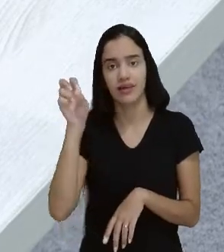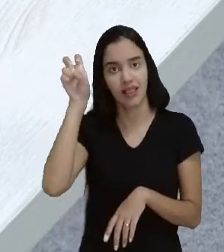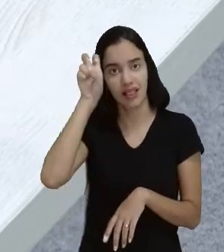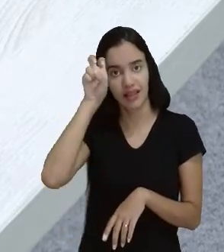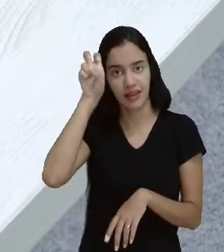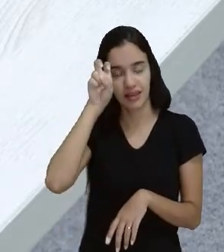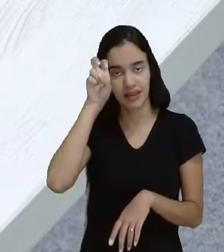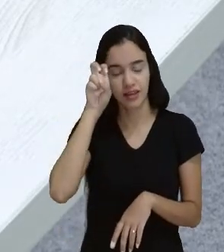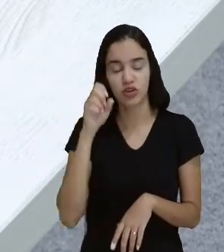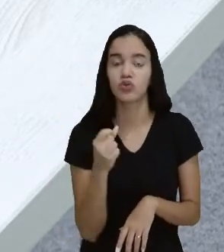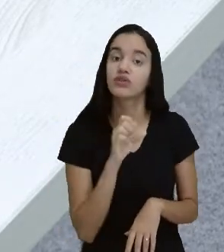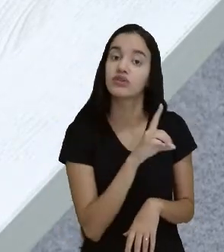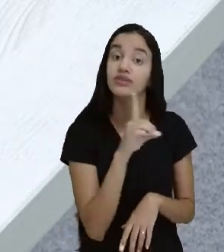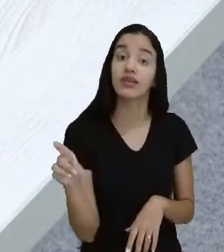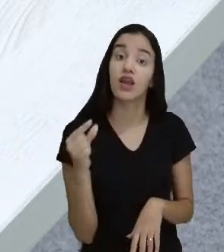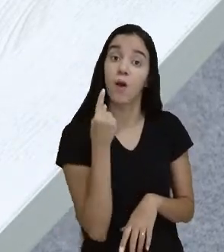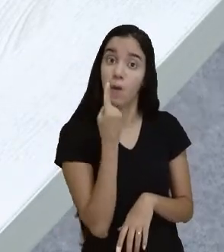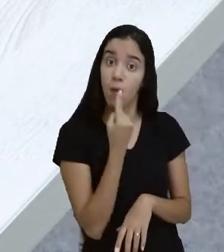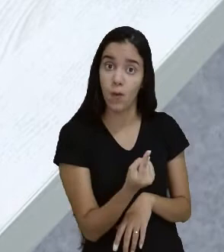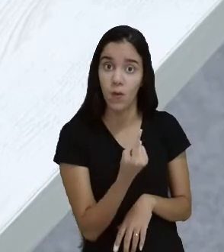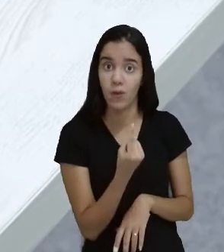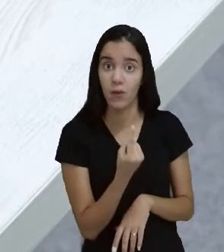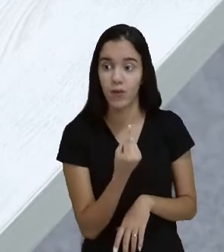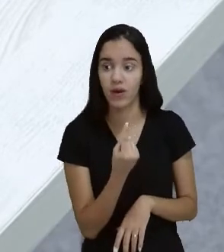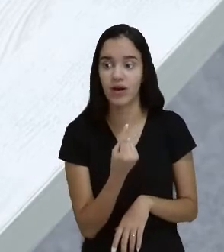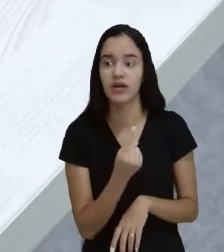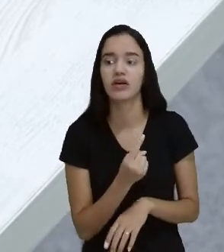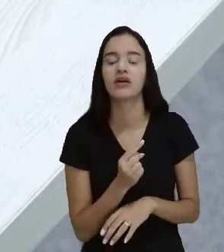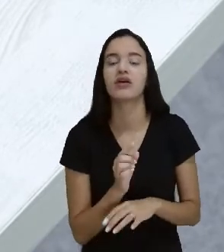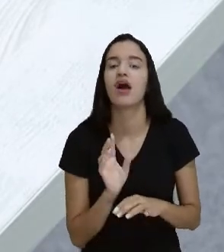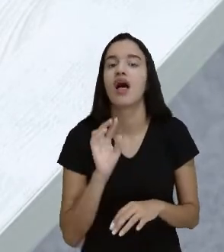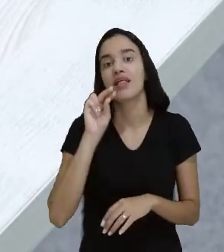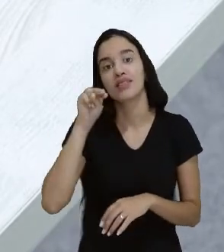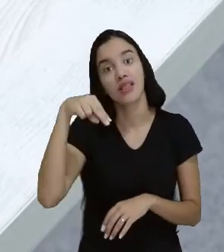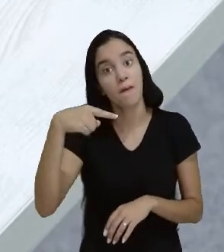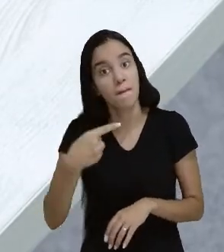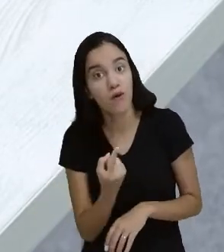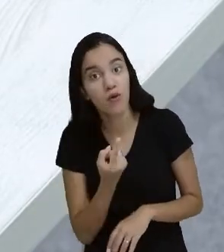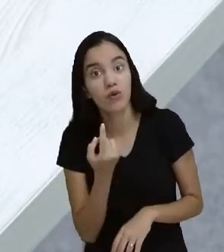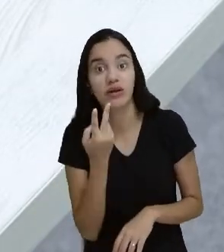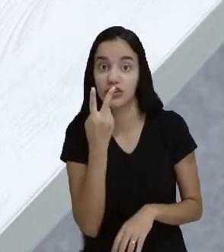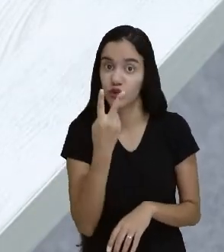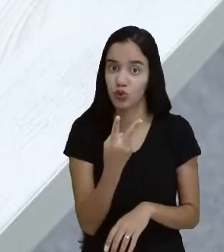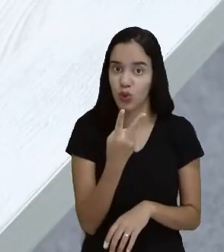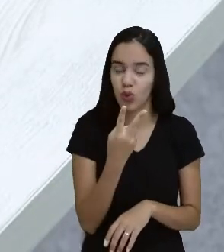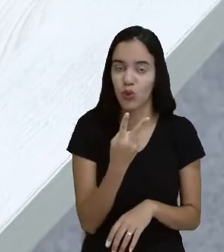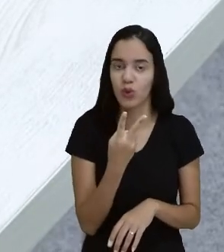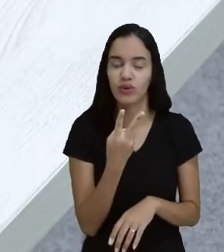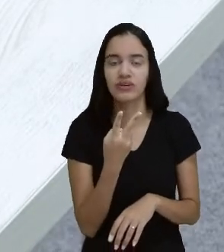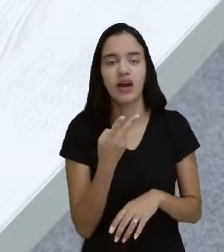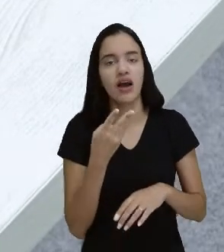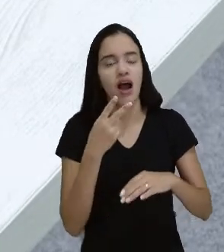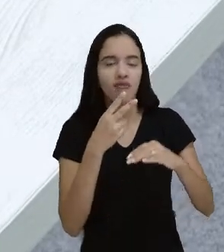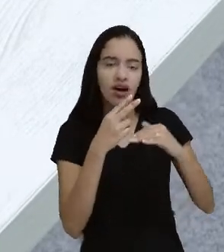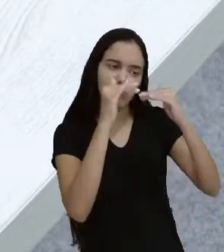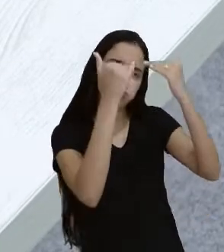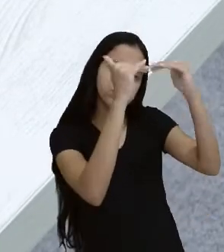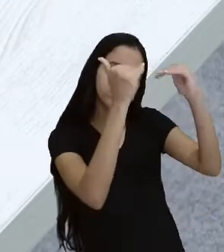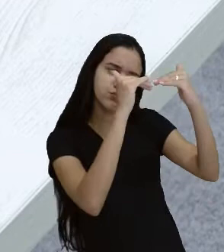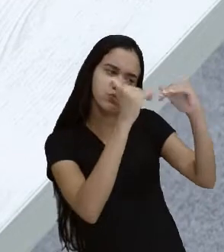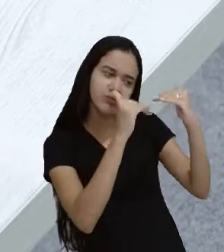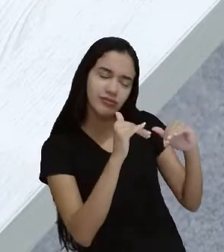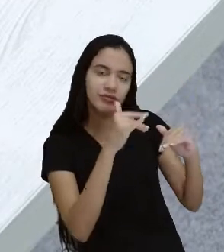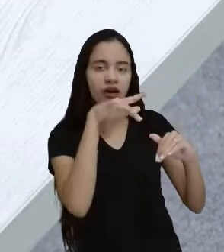né? Começou na quinta-feira, aí em seguida 2, e a gente vai numerando aqui, construindo aqui o nosso